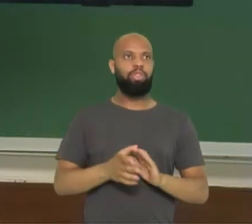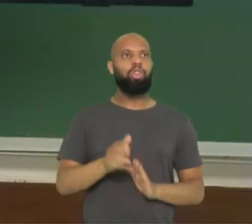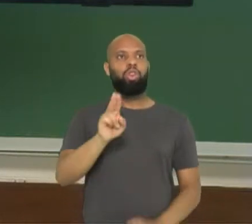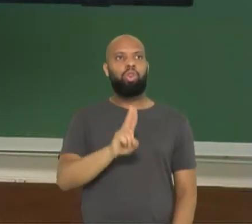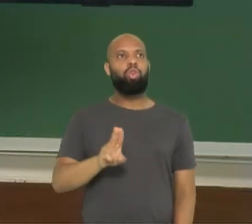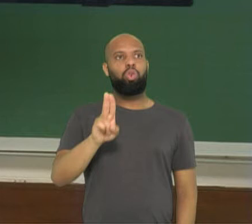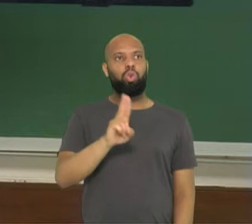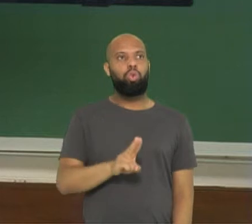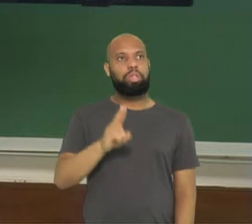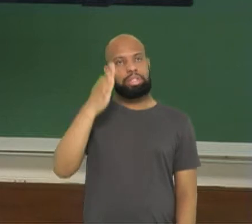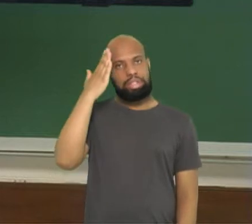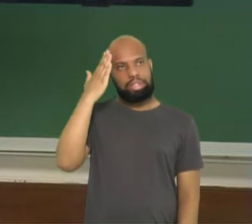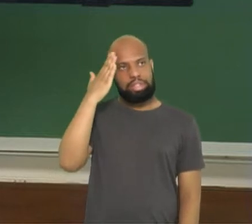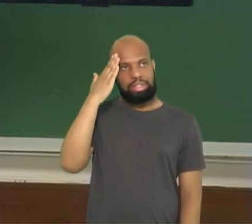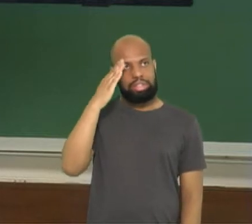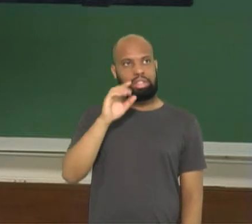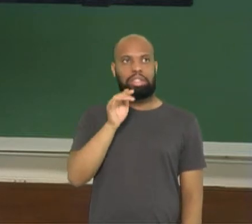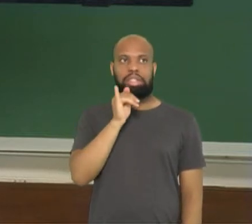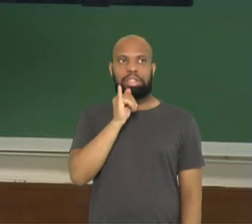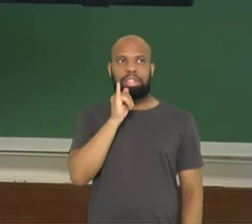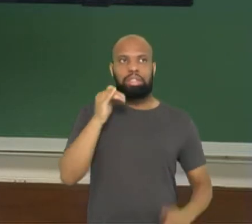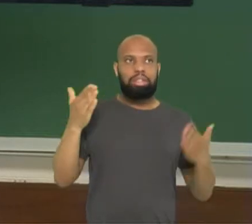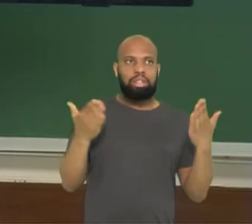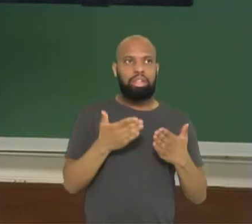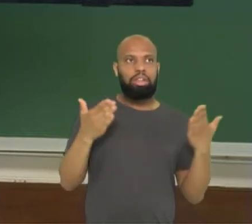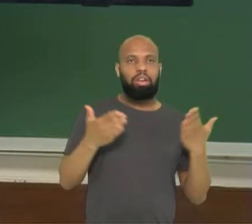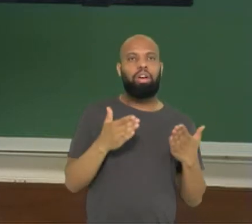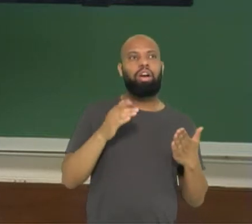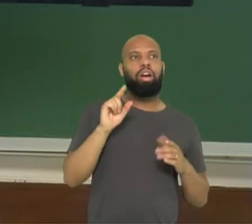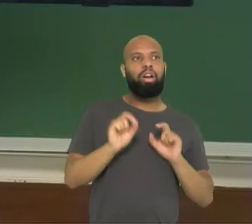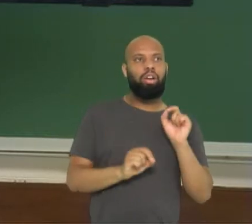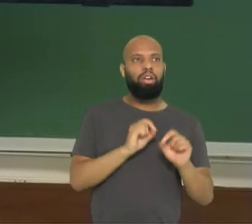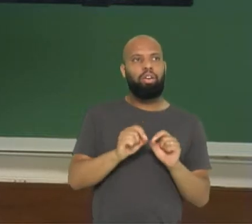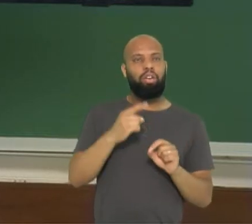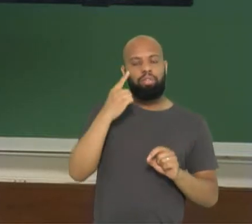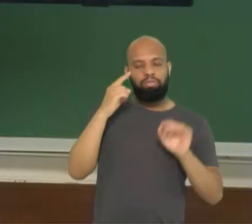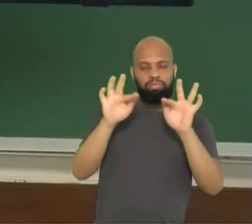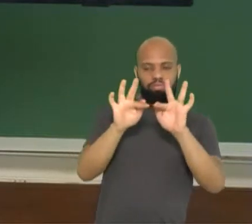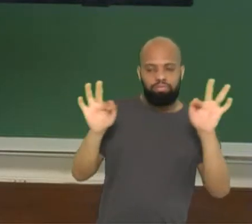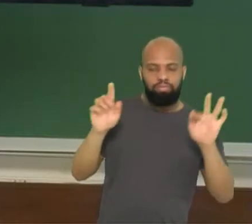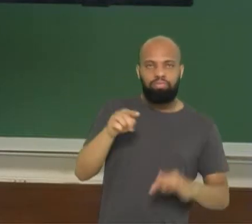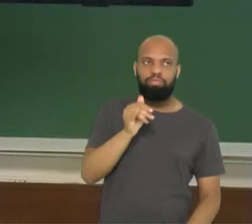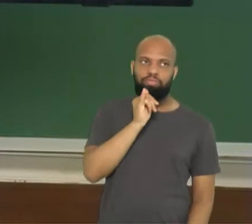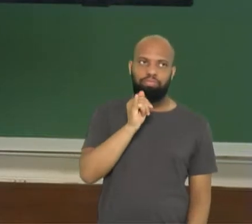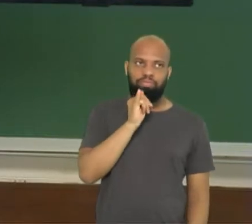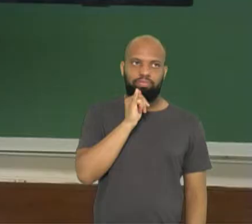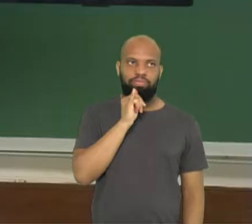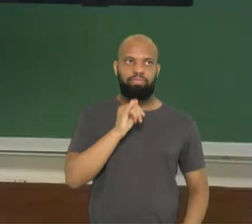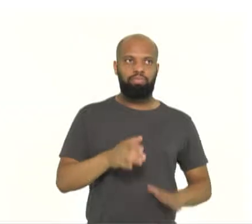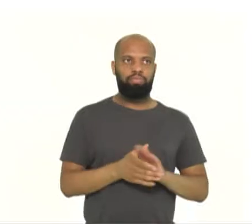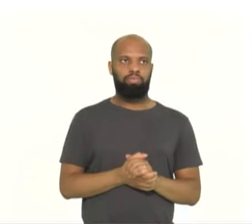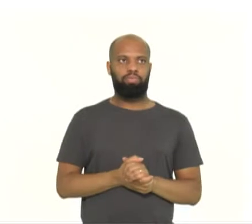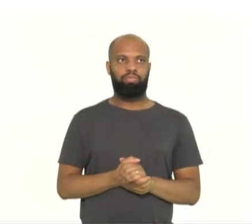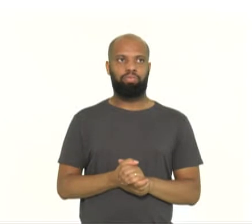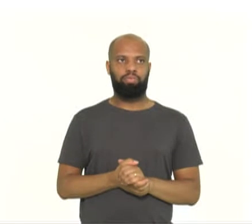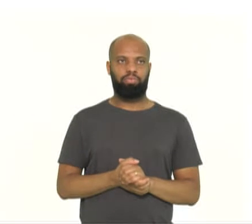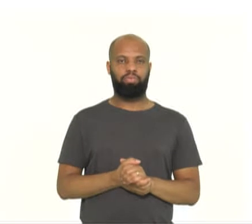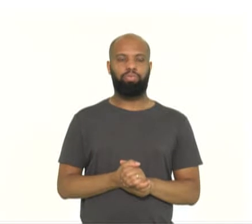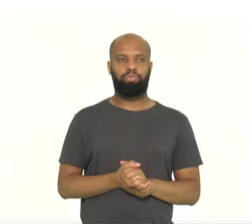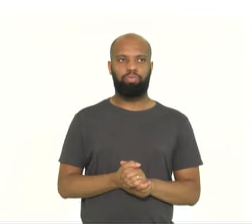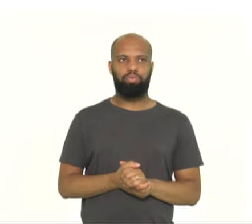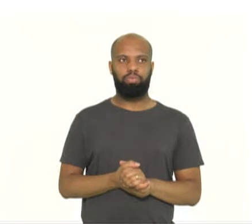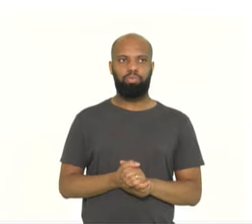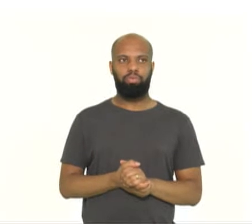artículo determinado, como acá em el ejemplo. A Juan le duelen los braços.